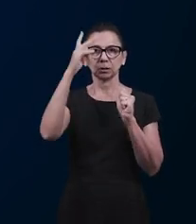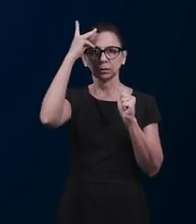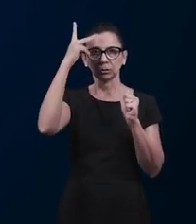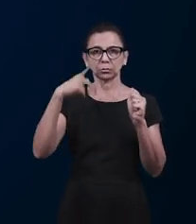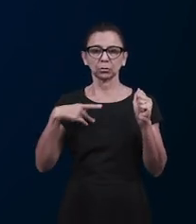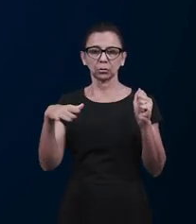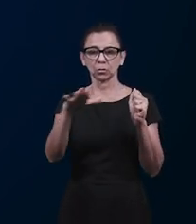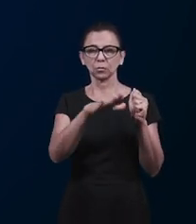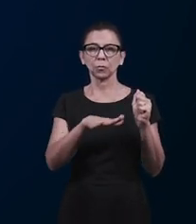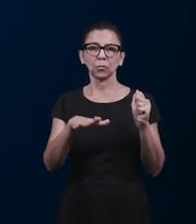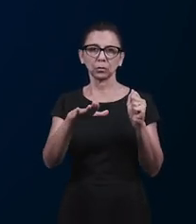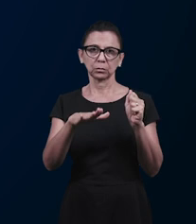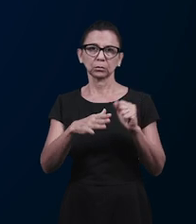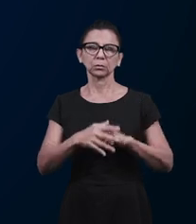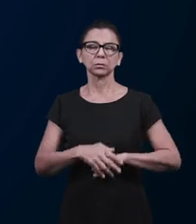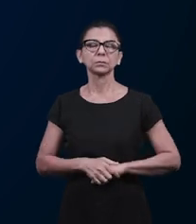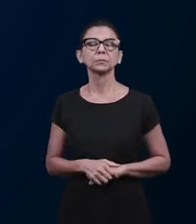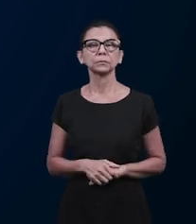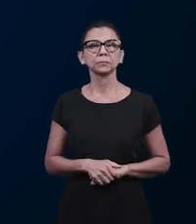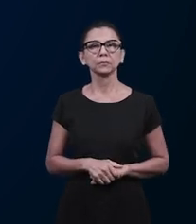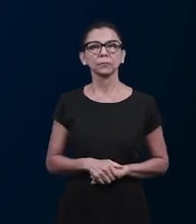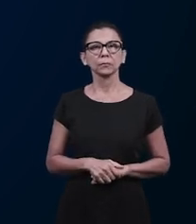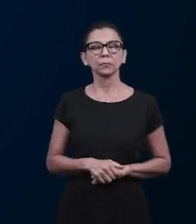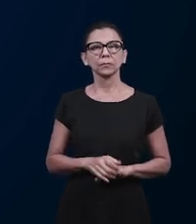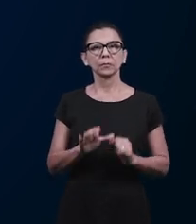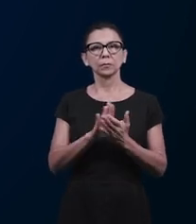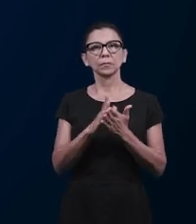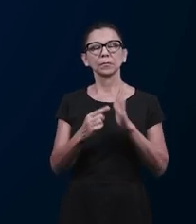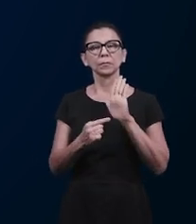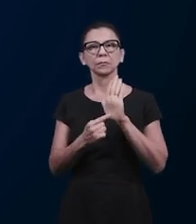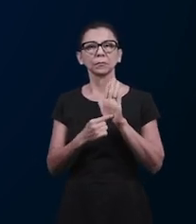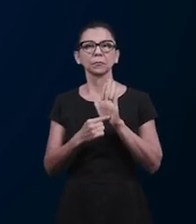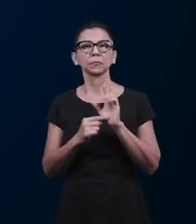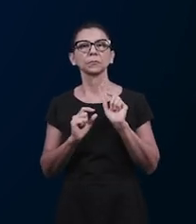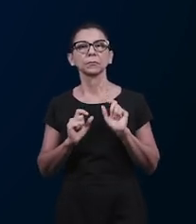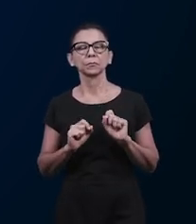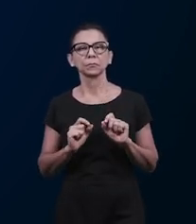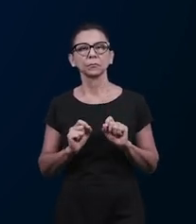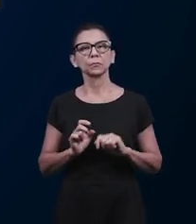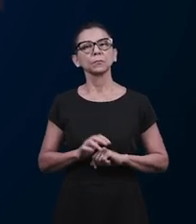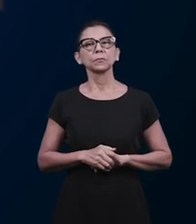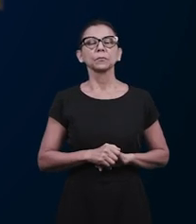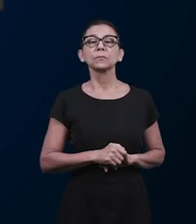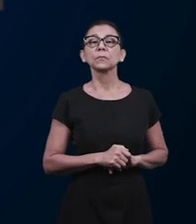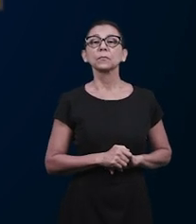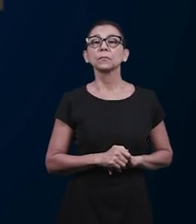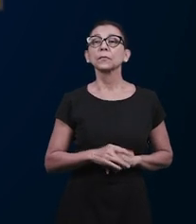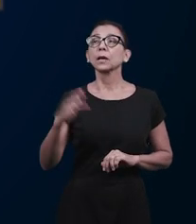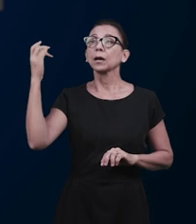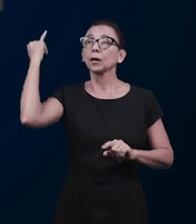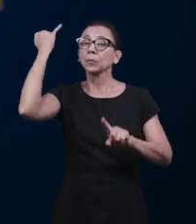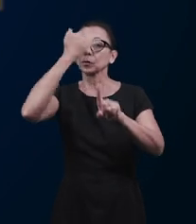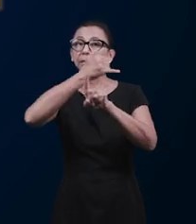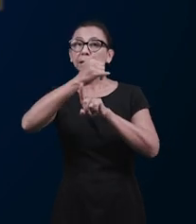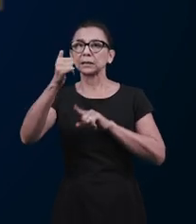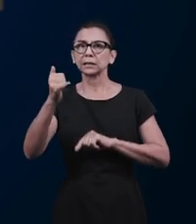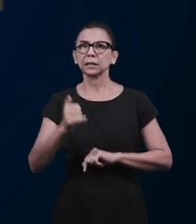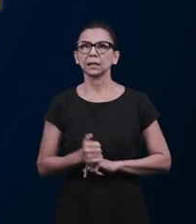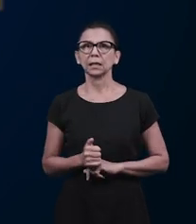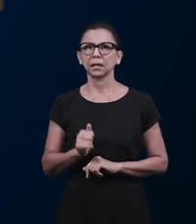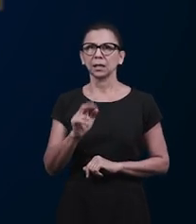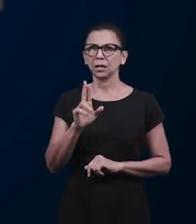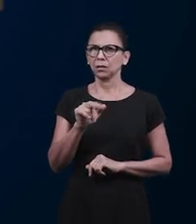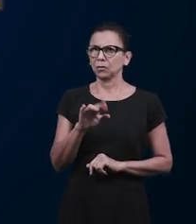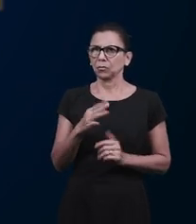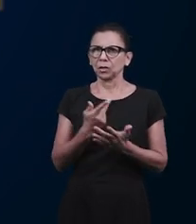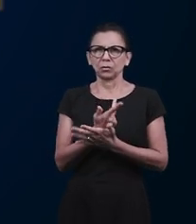texto base, a segunda epístola de Pedro, capítulo 1, versículo 21, que diz assim: porque a profecia nunca foi produzida